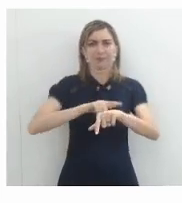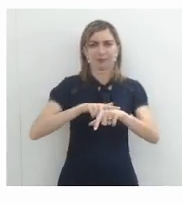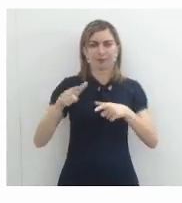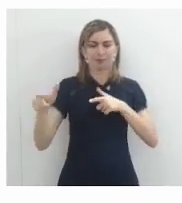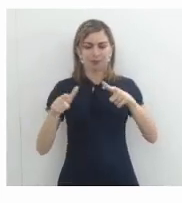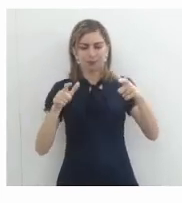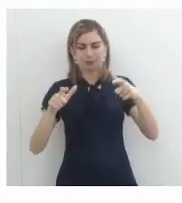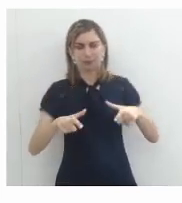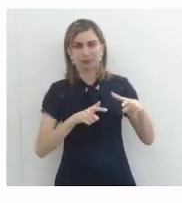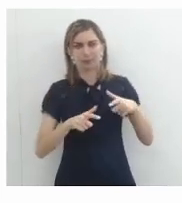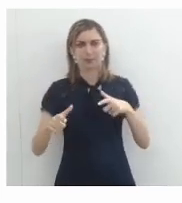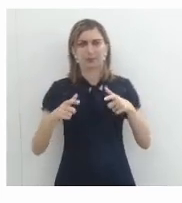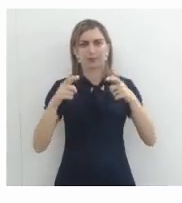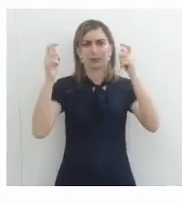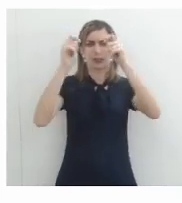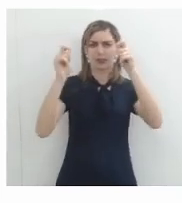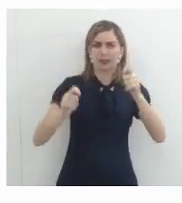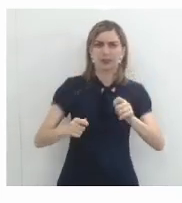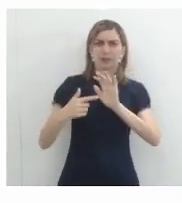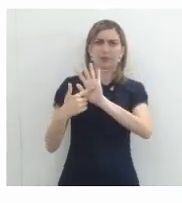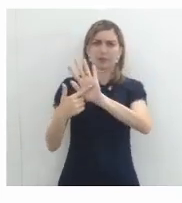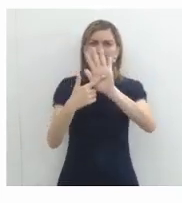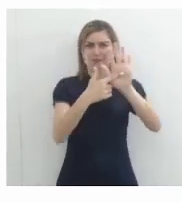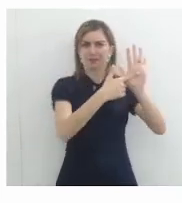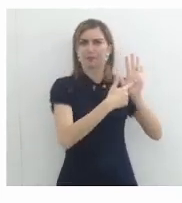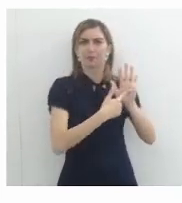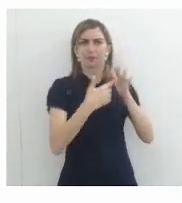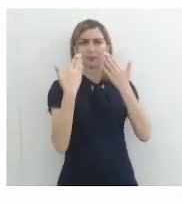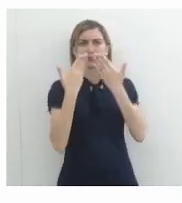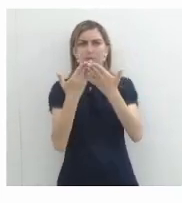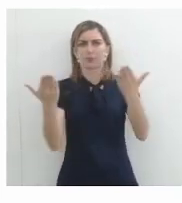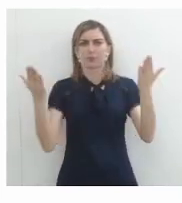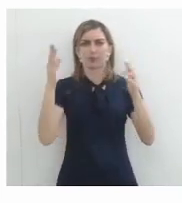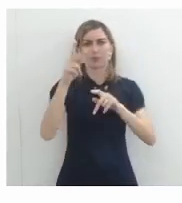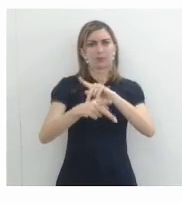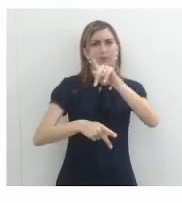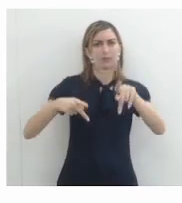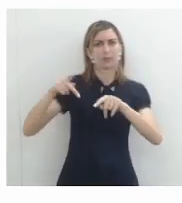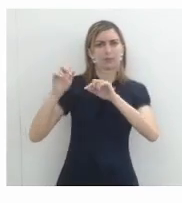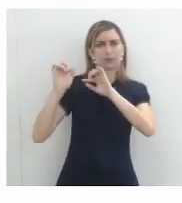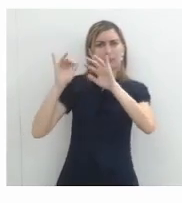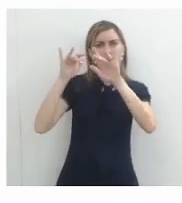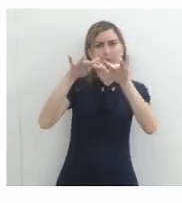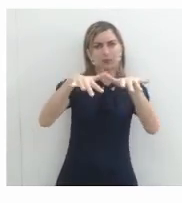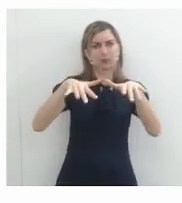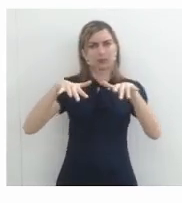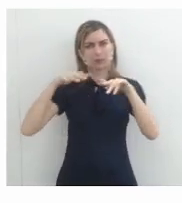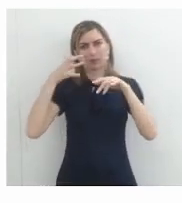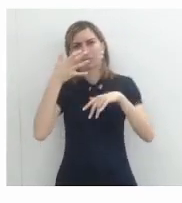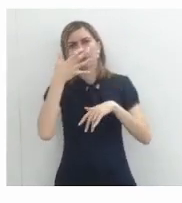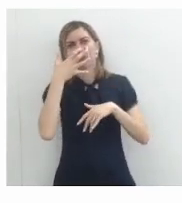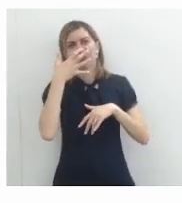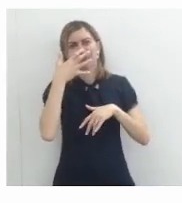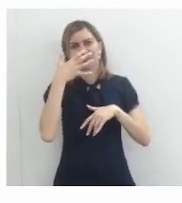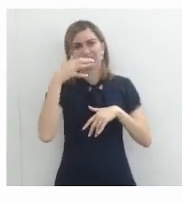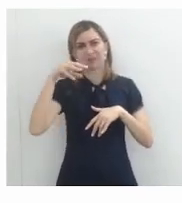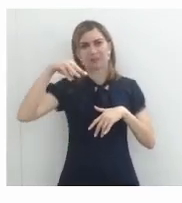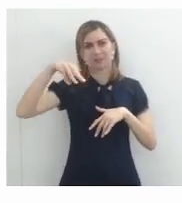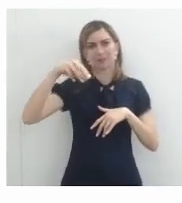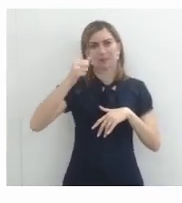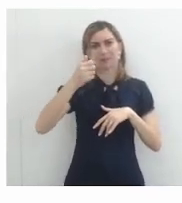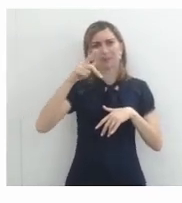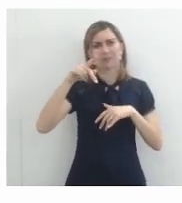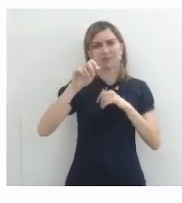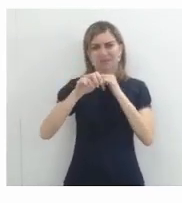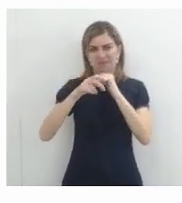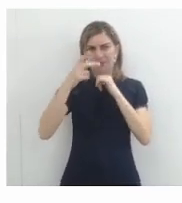onde obras de arte são representadas ao público. Então, vocês veem aí na imagem o MASP, né, de São Paulo,